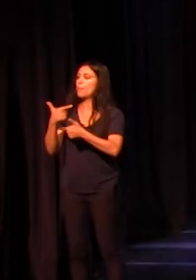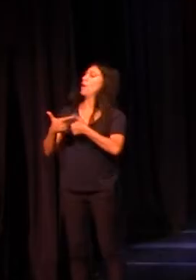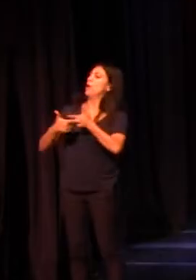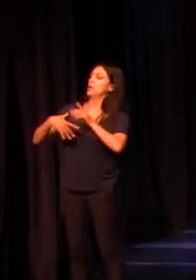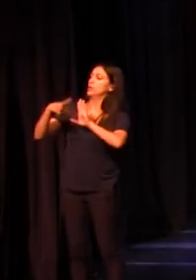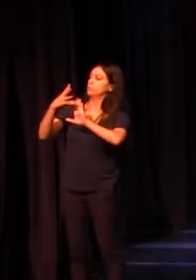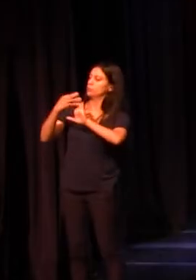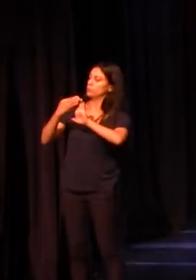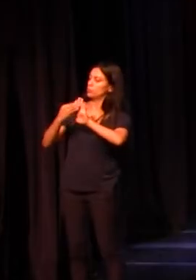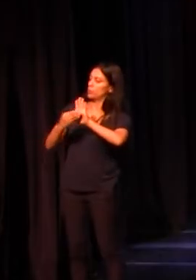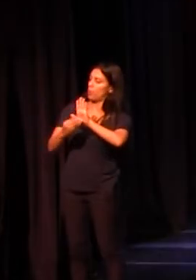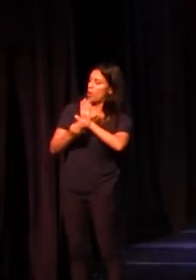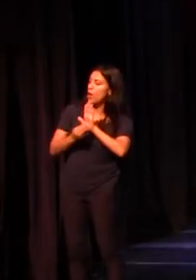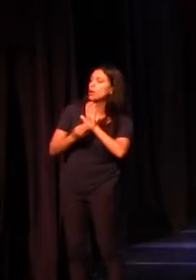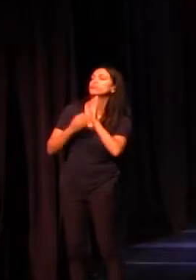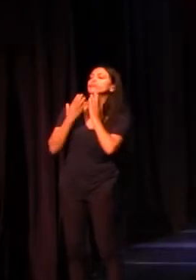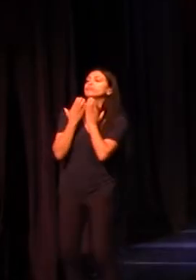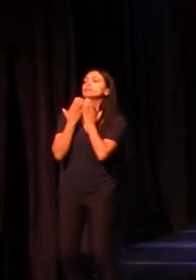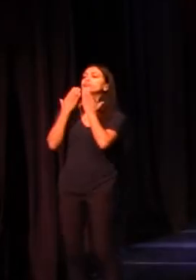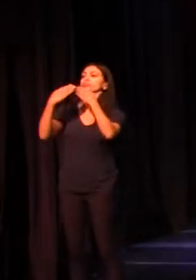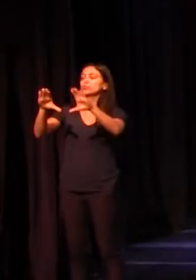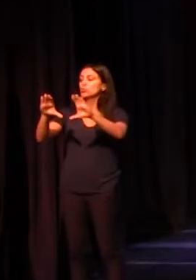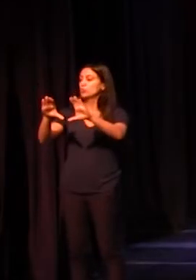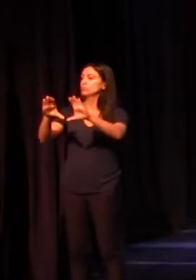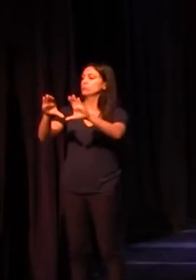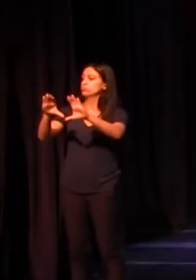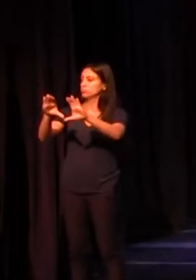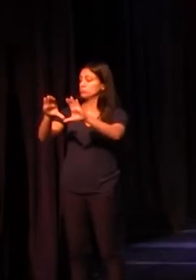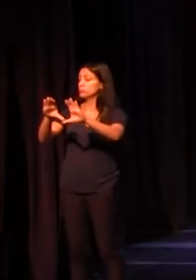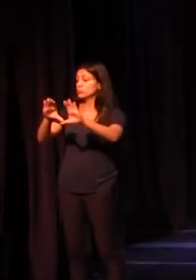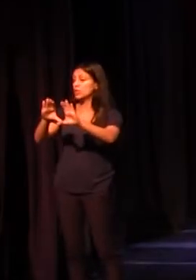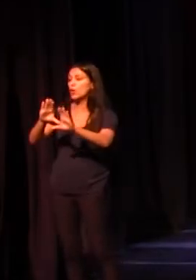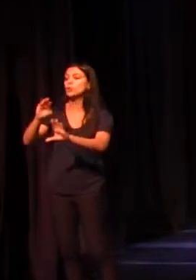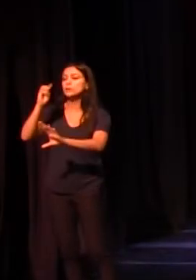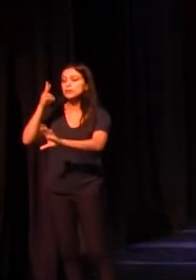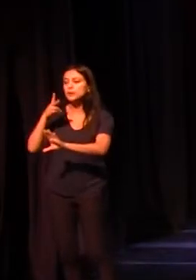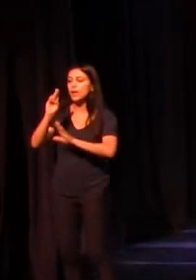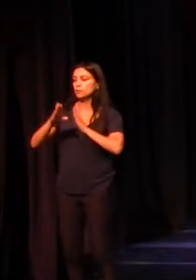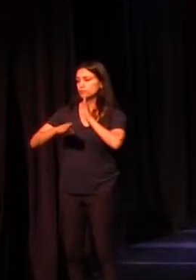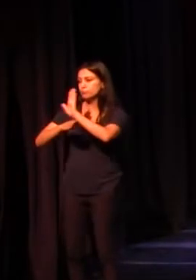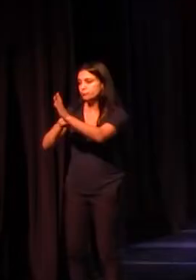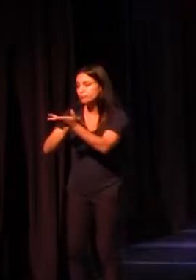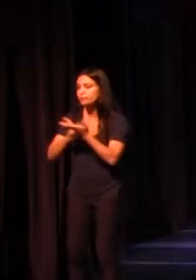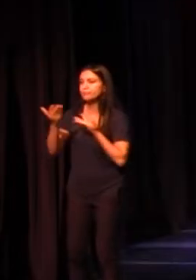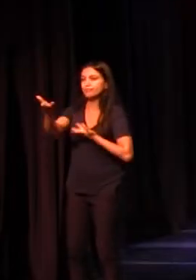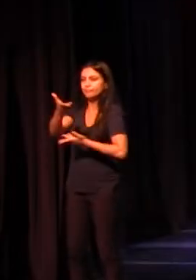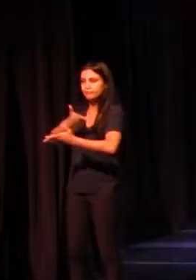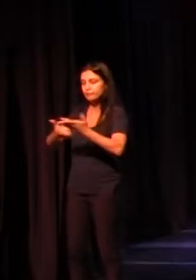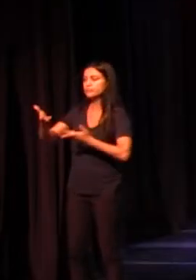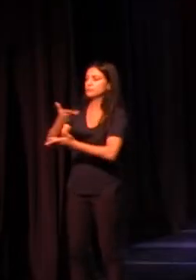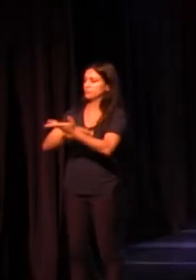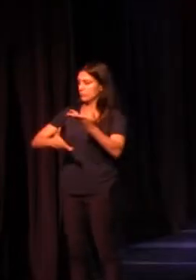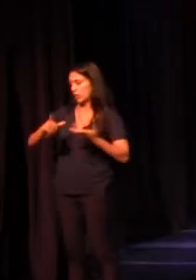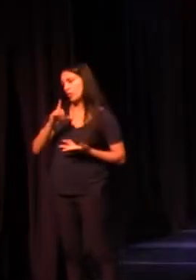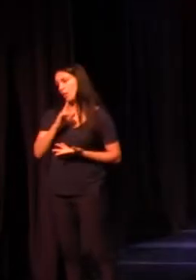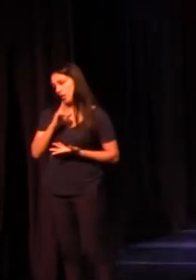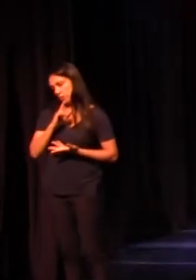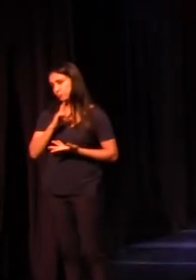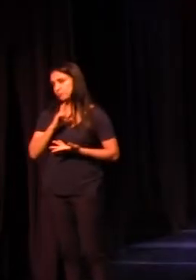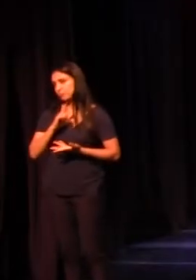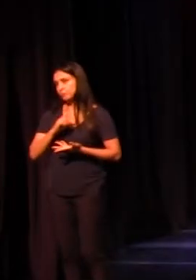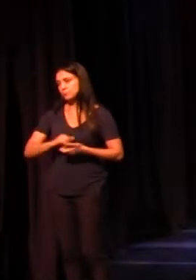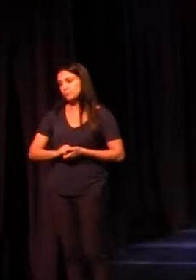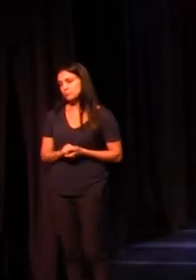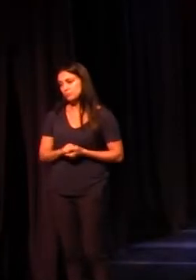é muito importante para nós. Desde o começo, a questão da colaboração foi importante para nós. E aqui eu vou